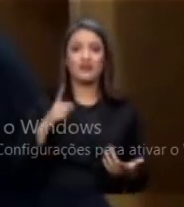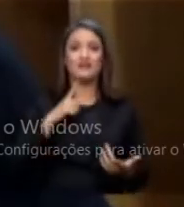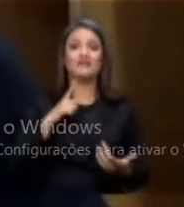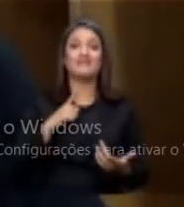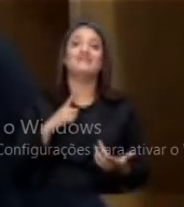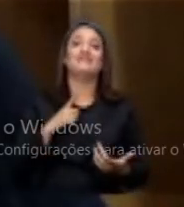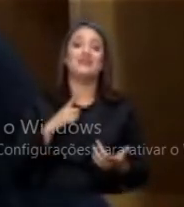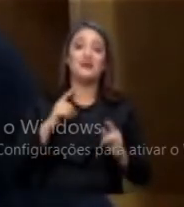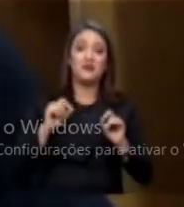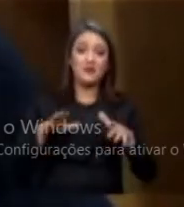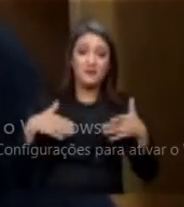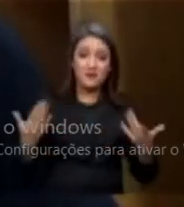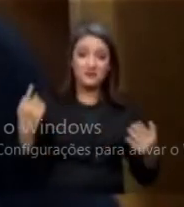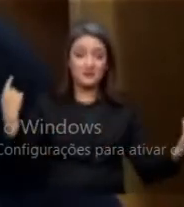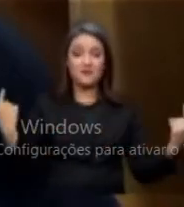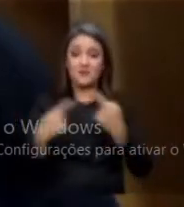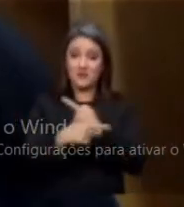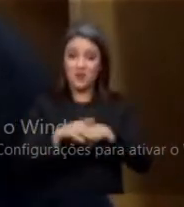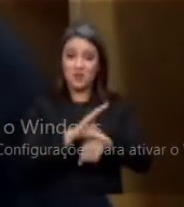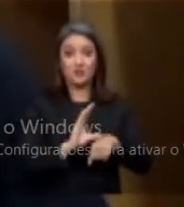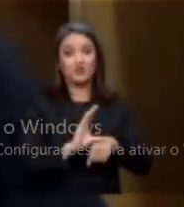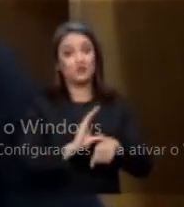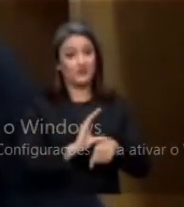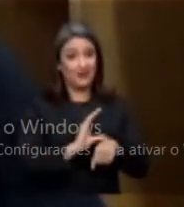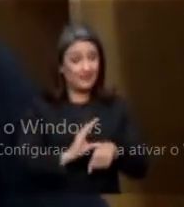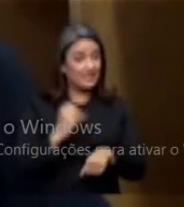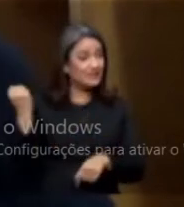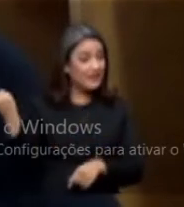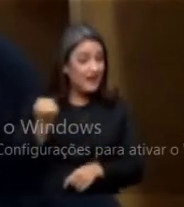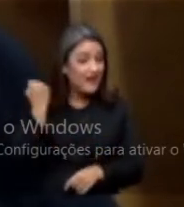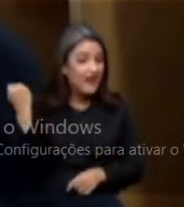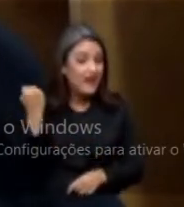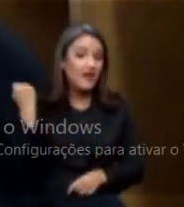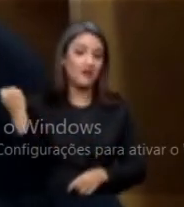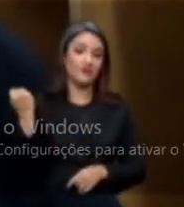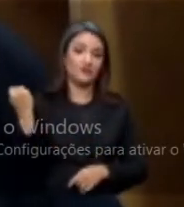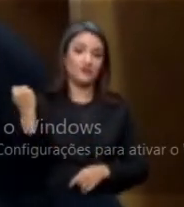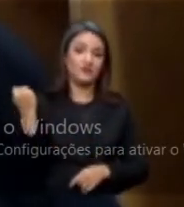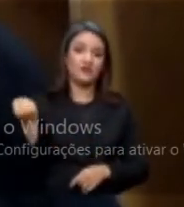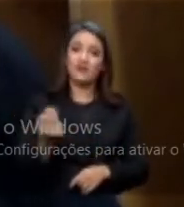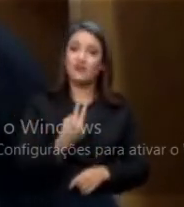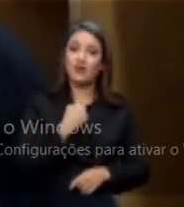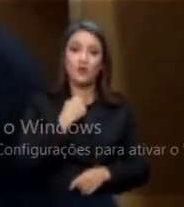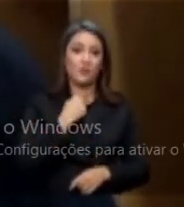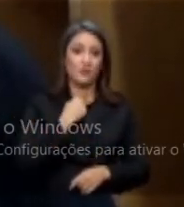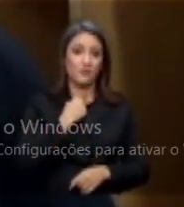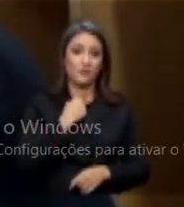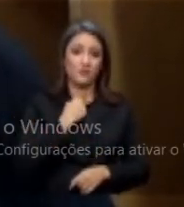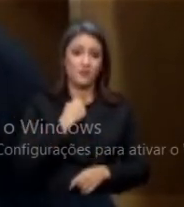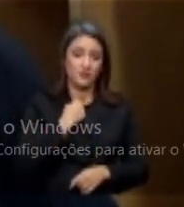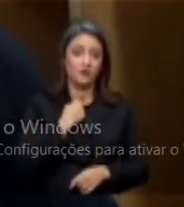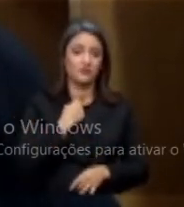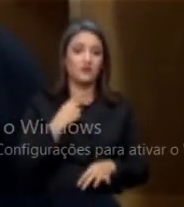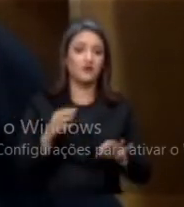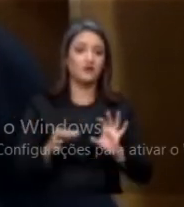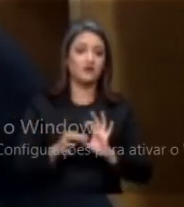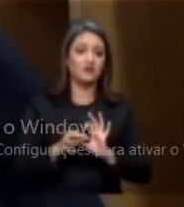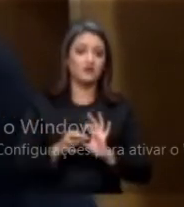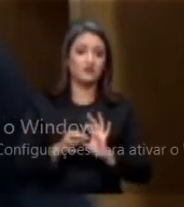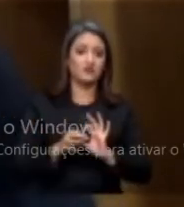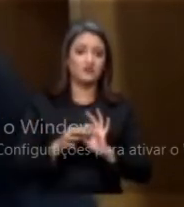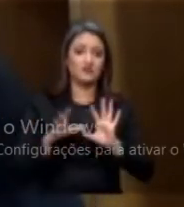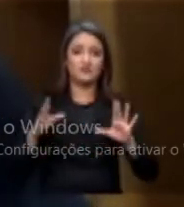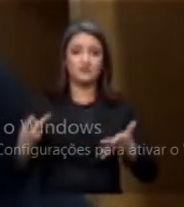quando tivermos uma inconstitucionalidade extremamente gravosa que não poderia ser deixada de